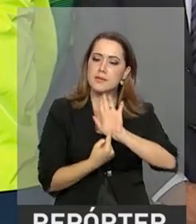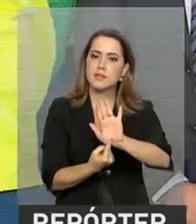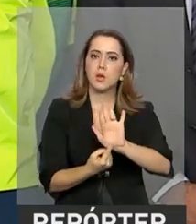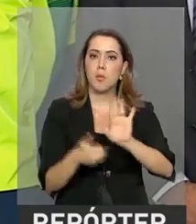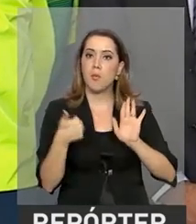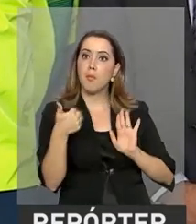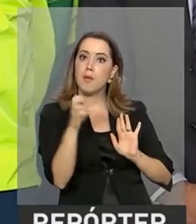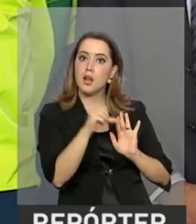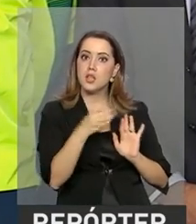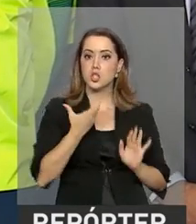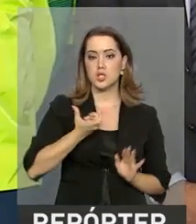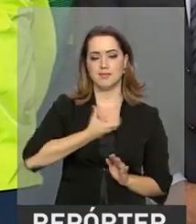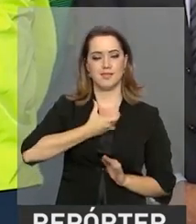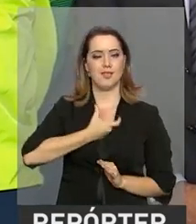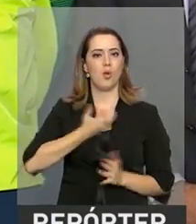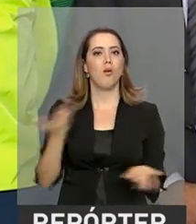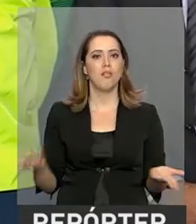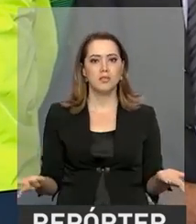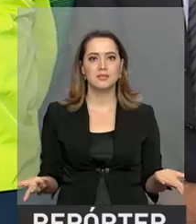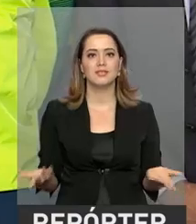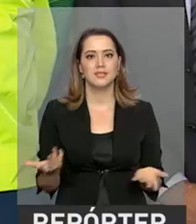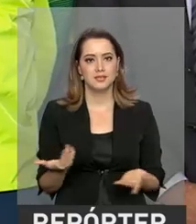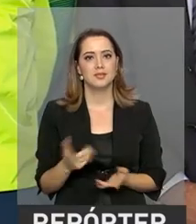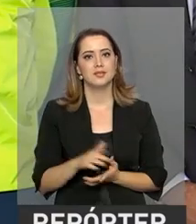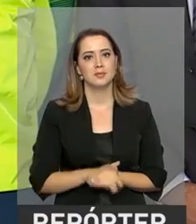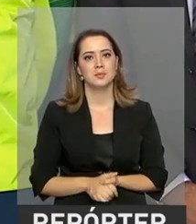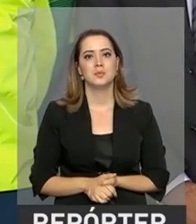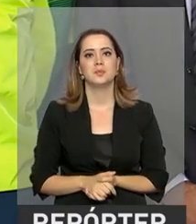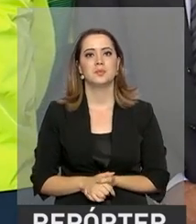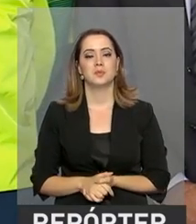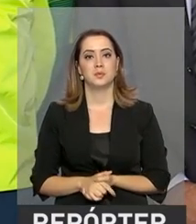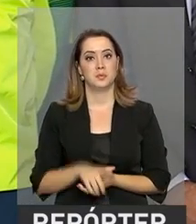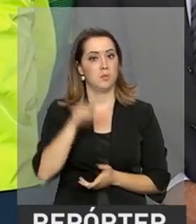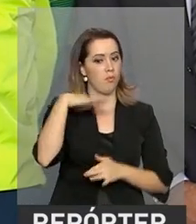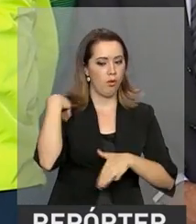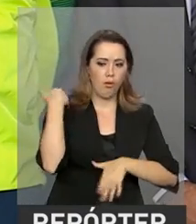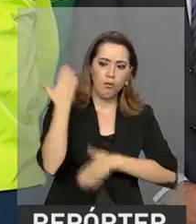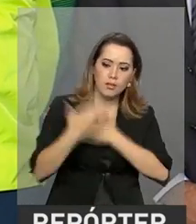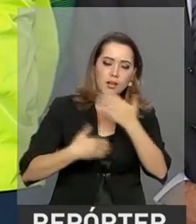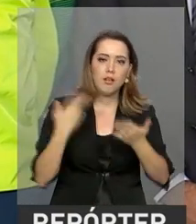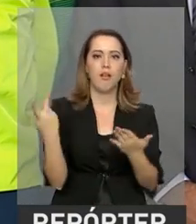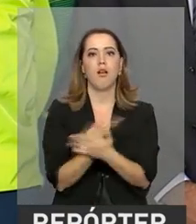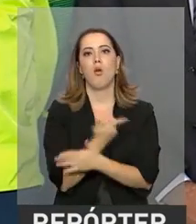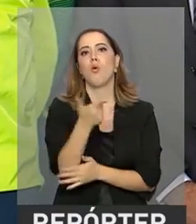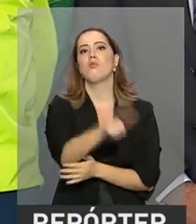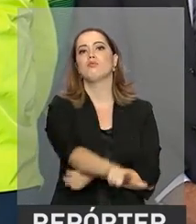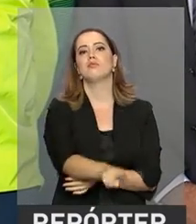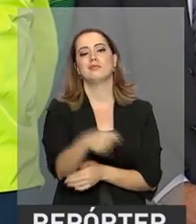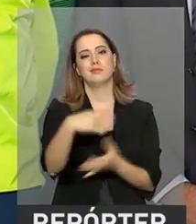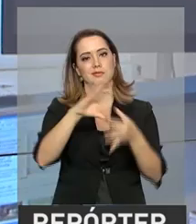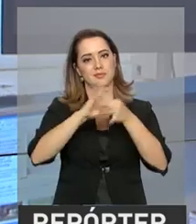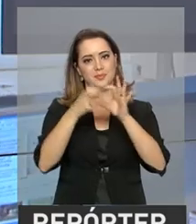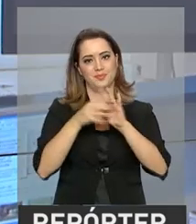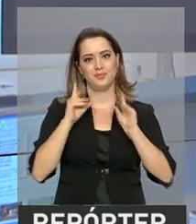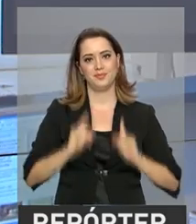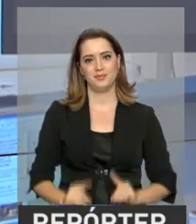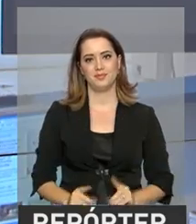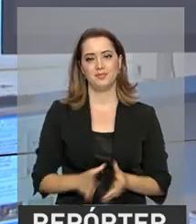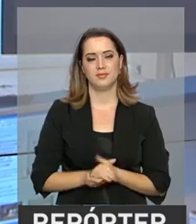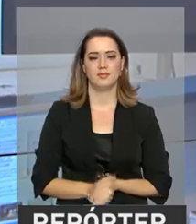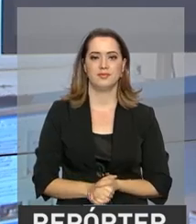19 medalhas né 19 medalhas Ah se repetirá agora com as paralimpíadas